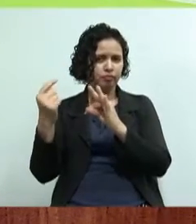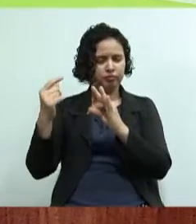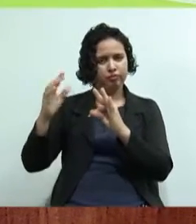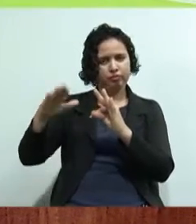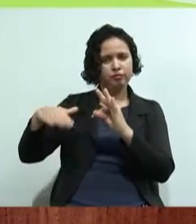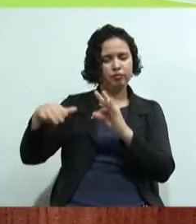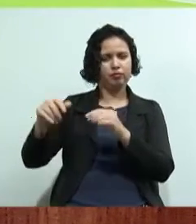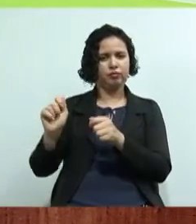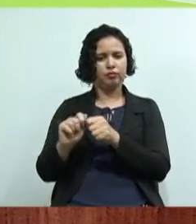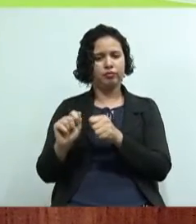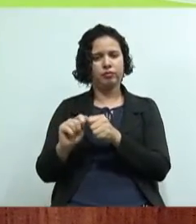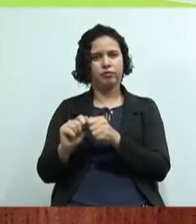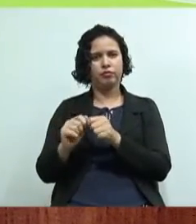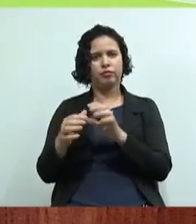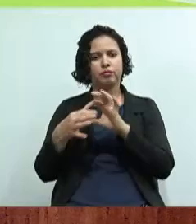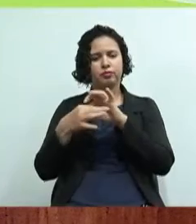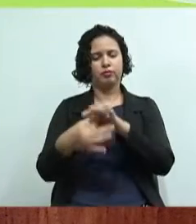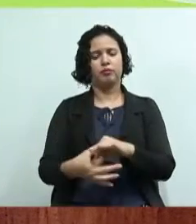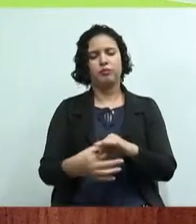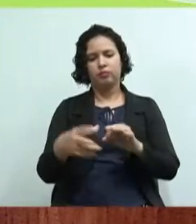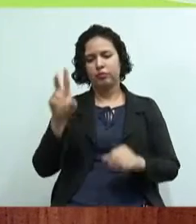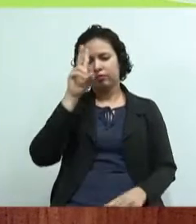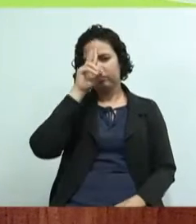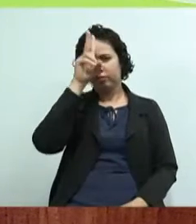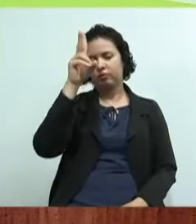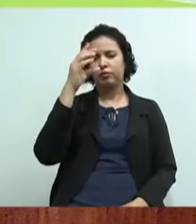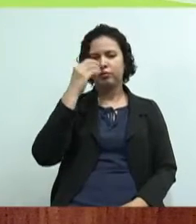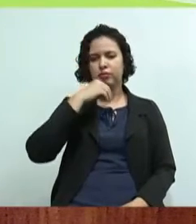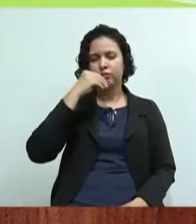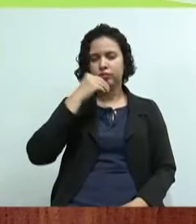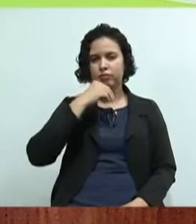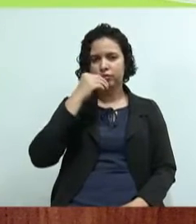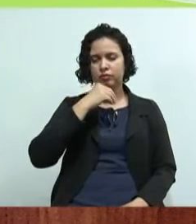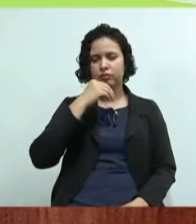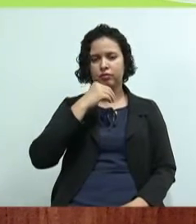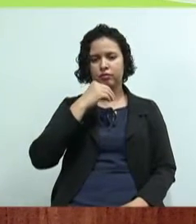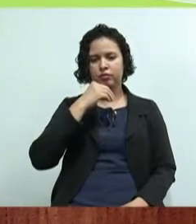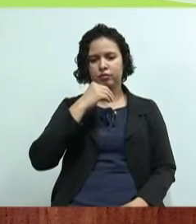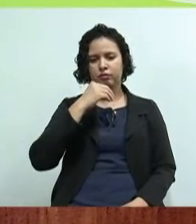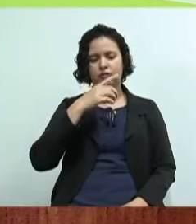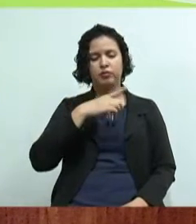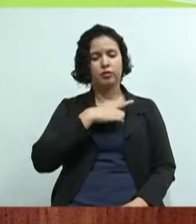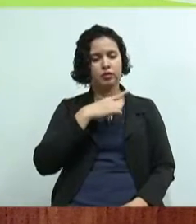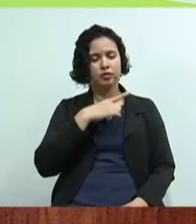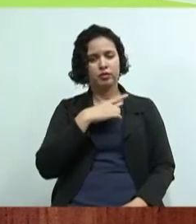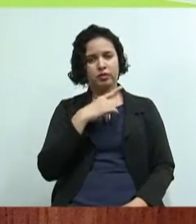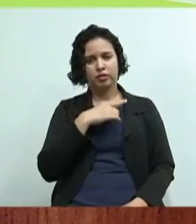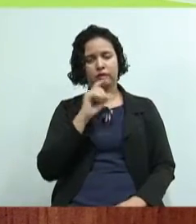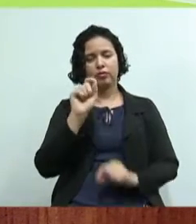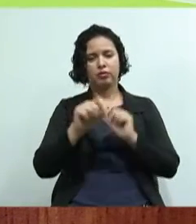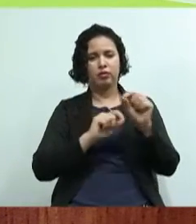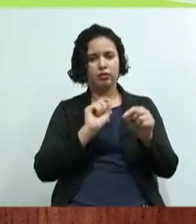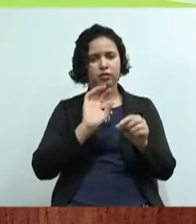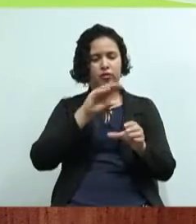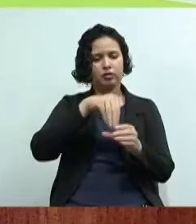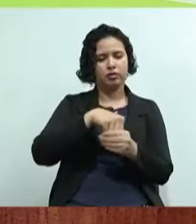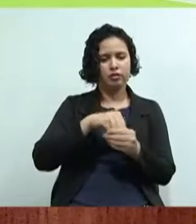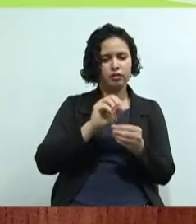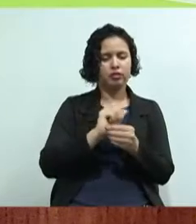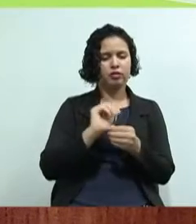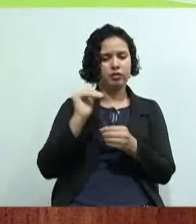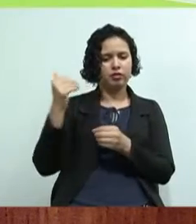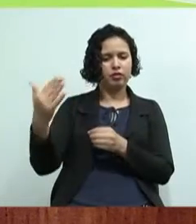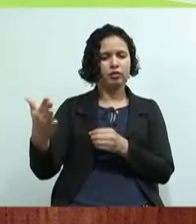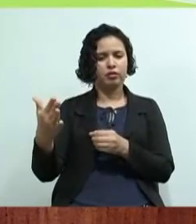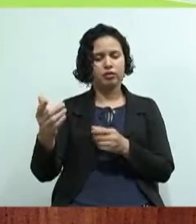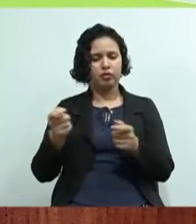Então, essa relação de forças, oportunidades, fraquezas e ameaças, embora exista uma definição do que é interno e do que eu tenho o